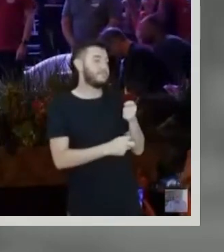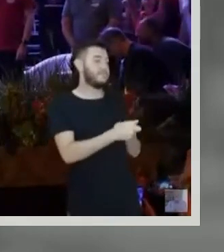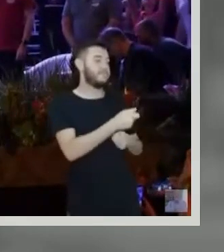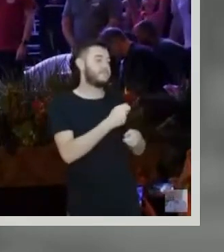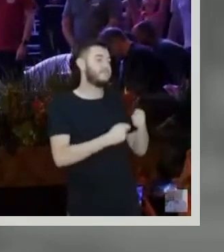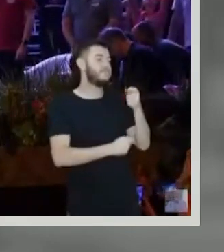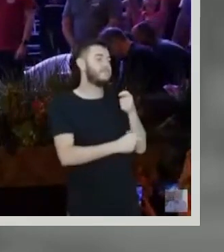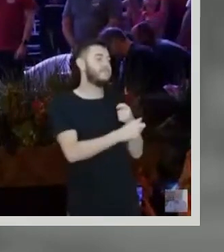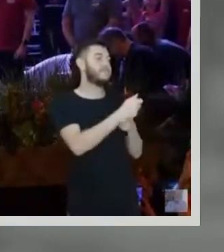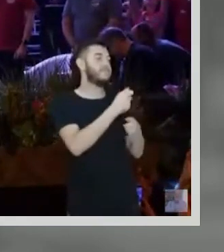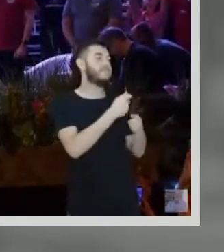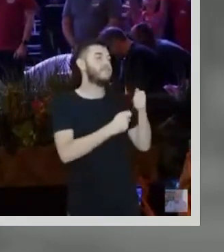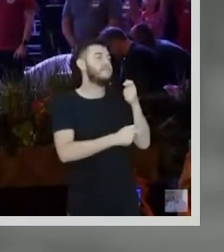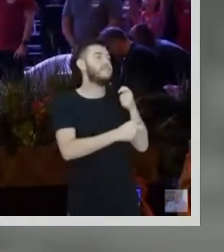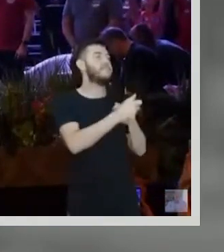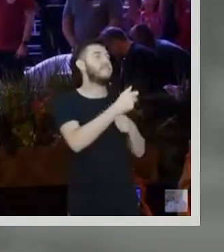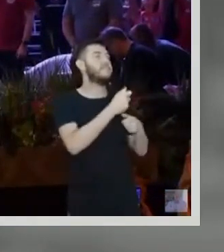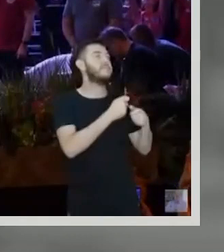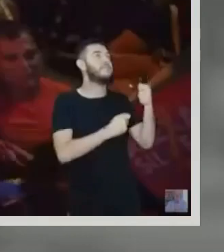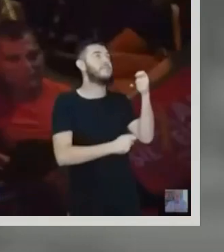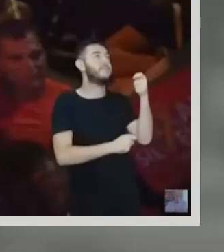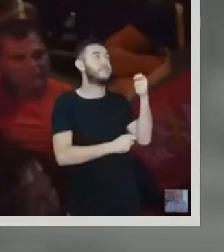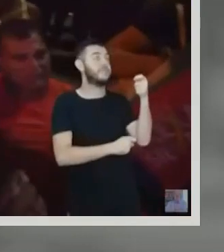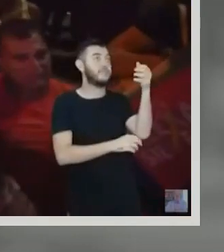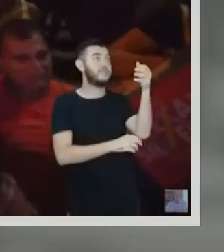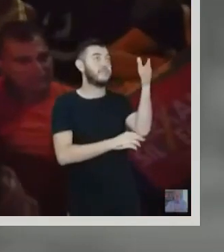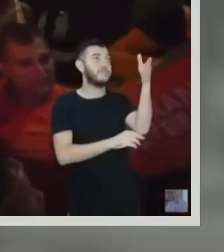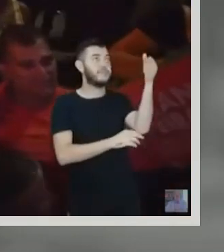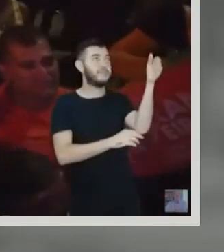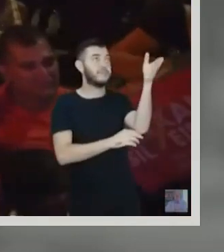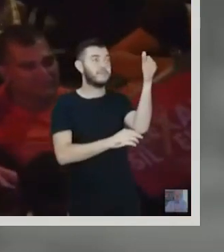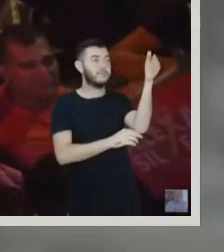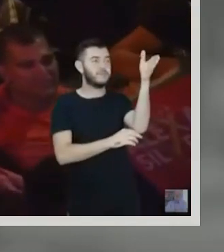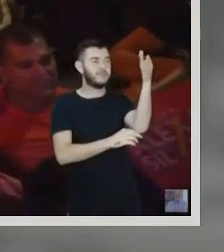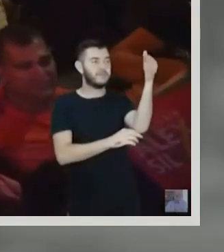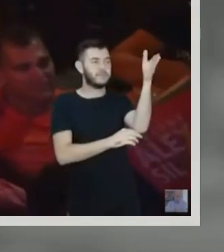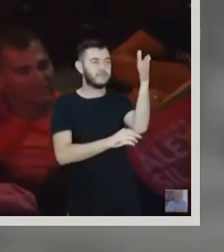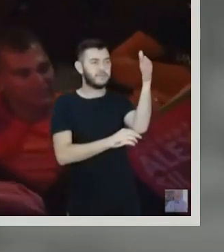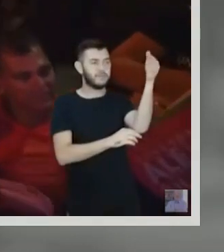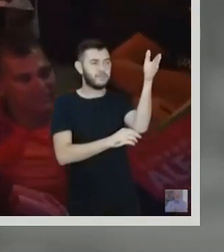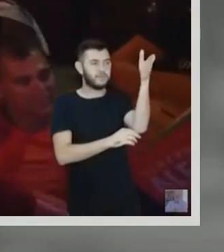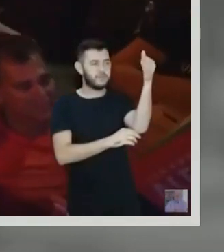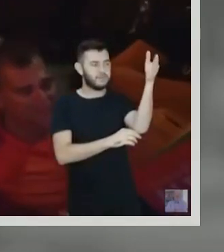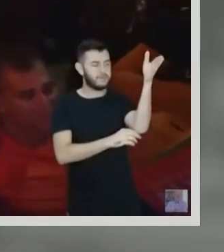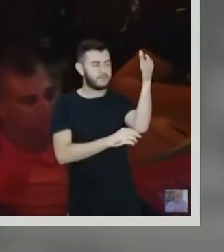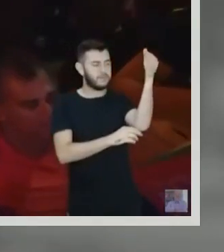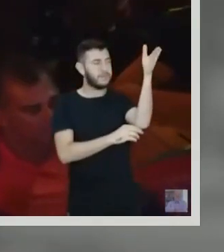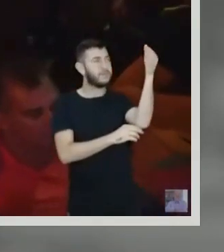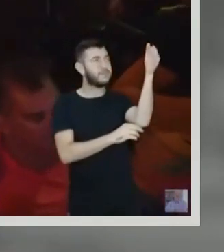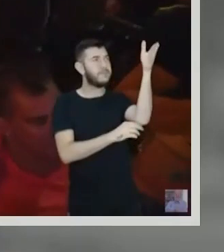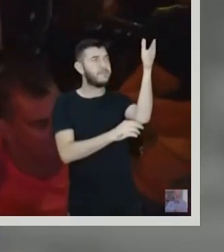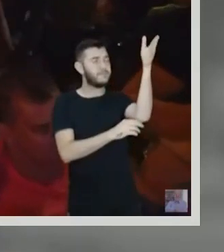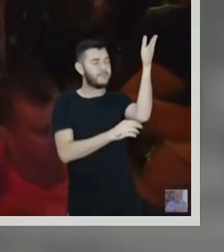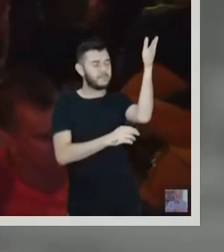você induzir o eleitor a um voto útil é você dar a ele a impressão de que a disputa